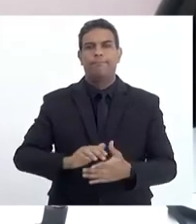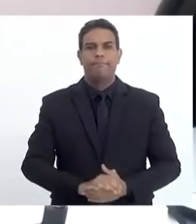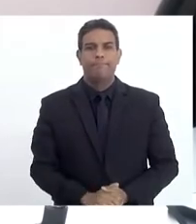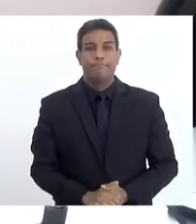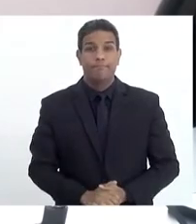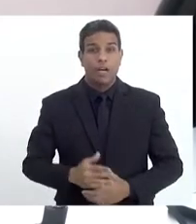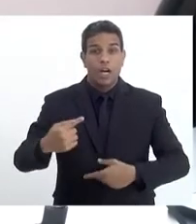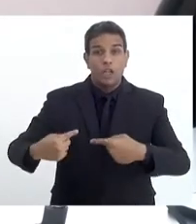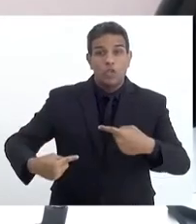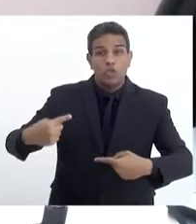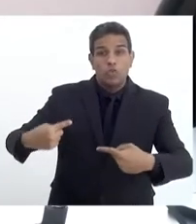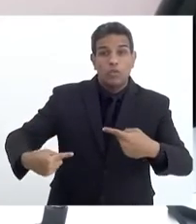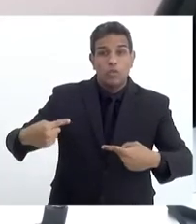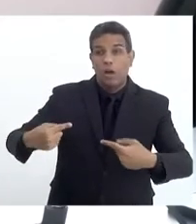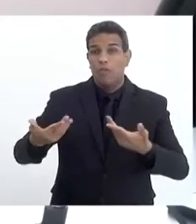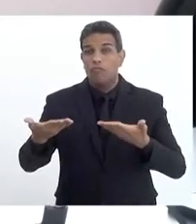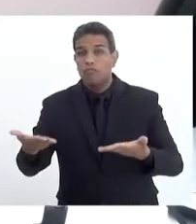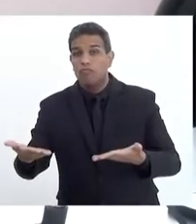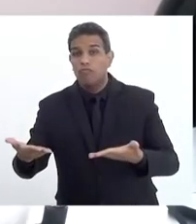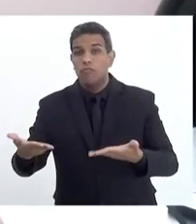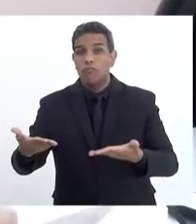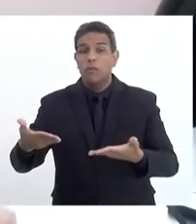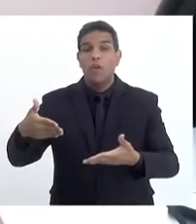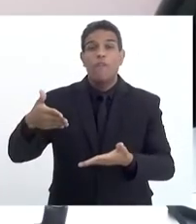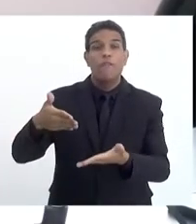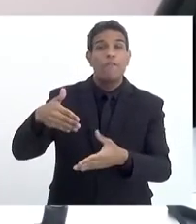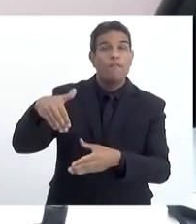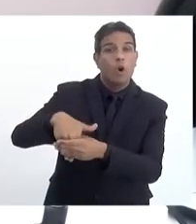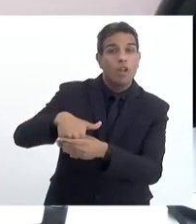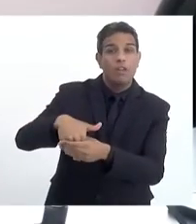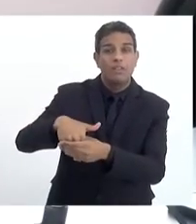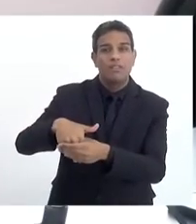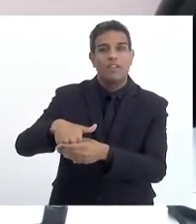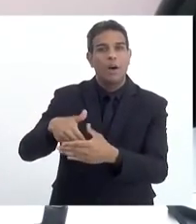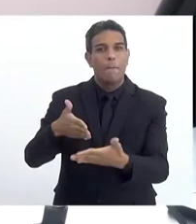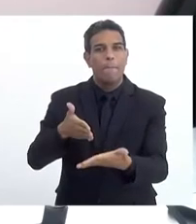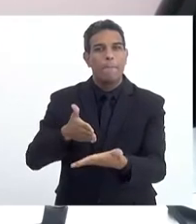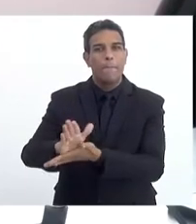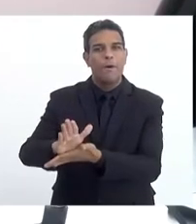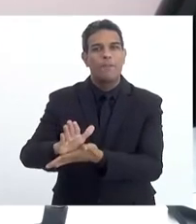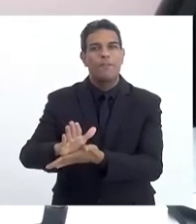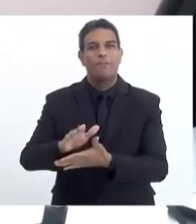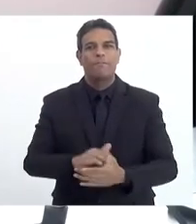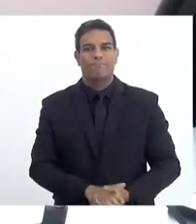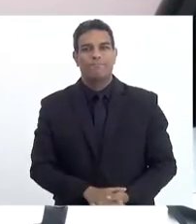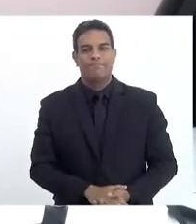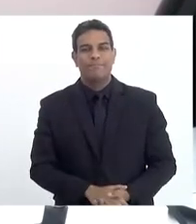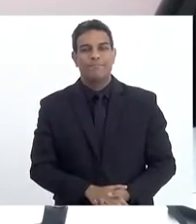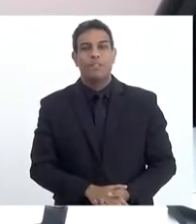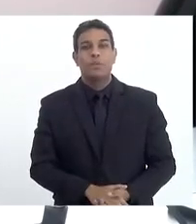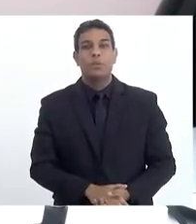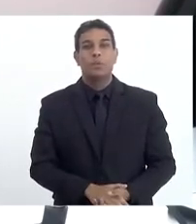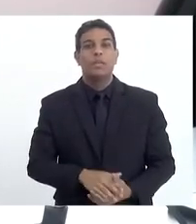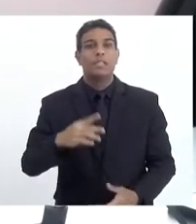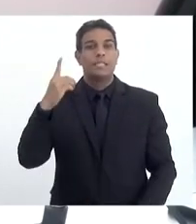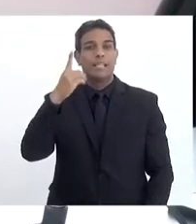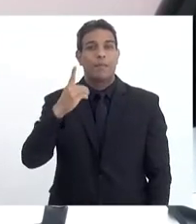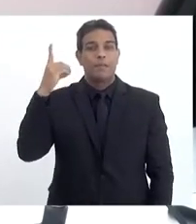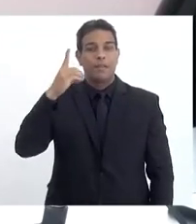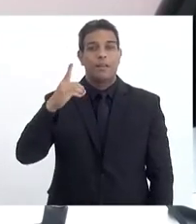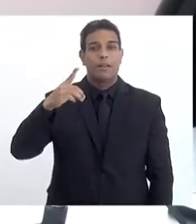Em discussão, em votação, aprovado. É que o deputado Marcelo Cabeleireiro também é